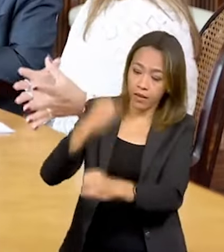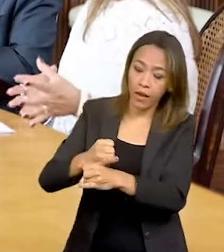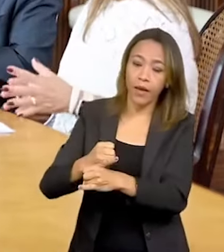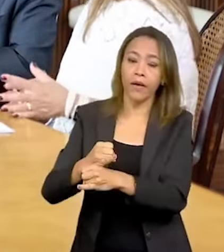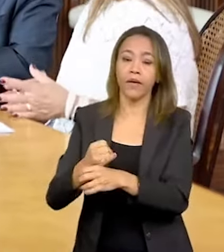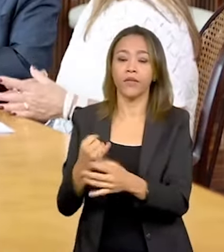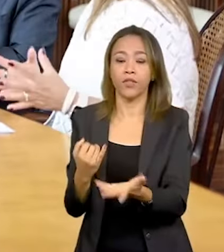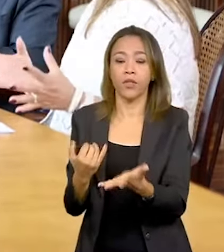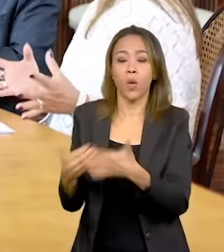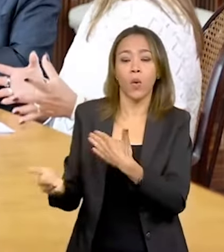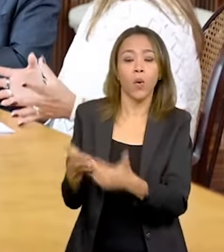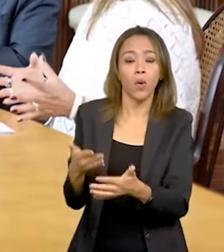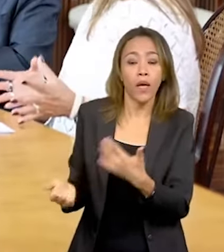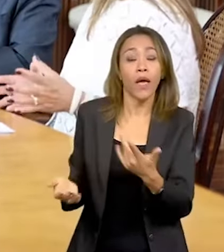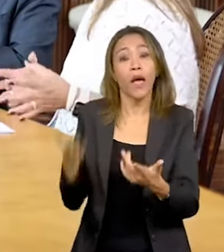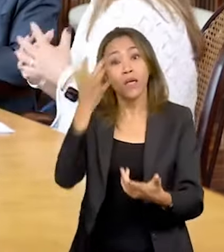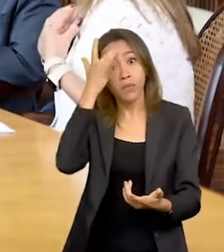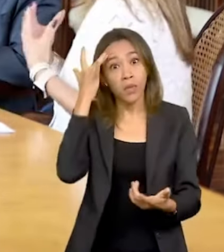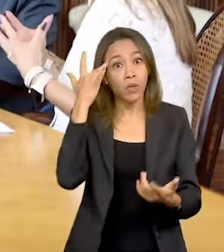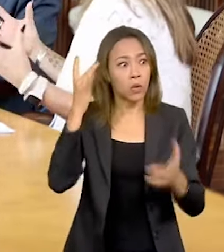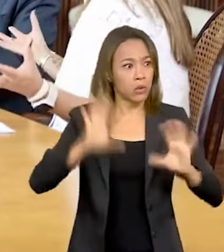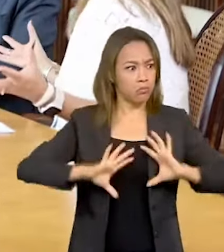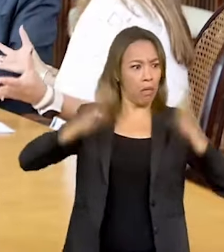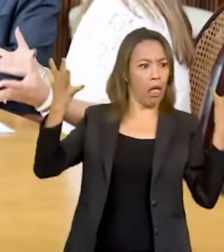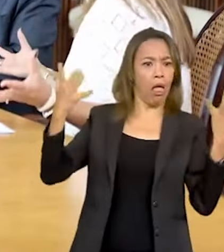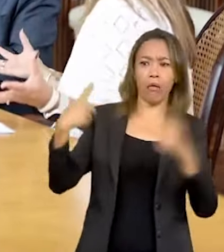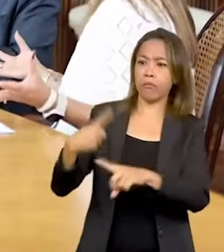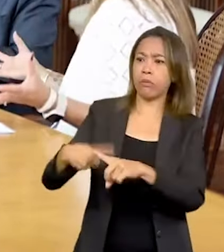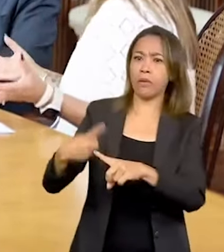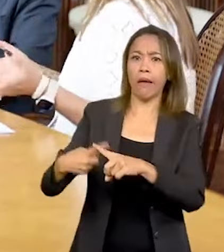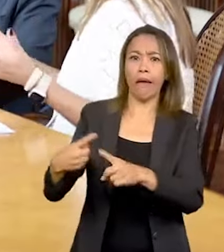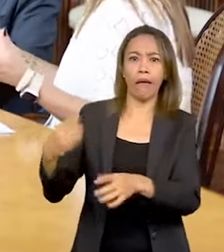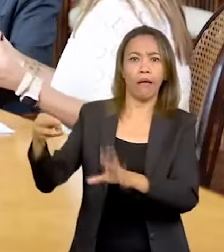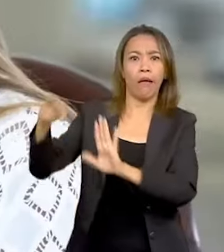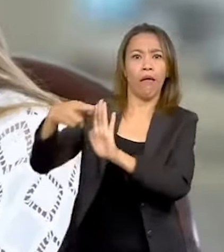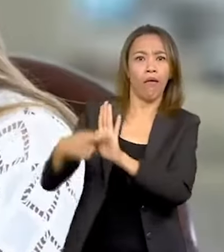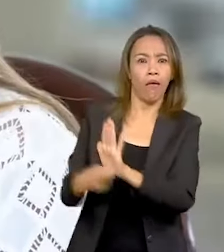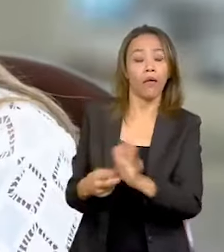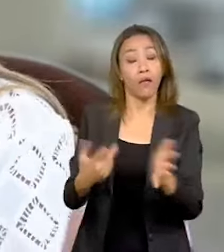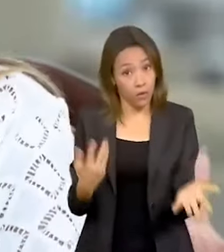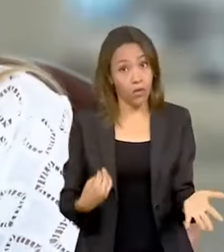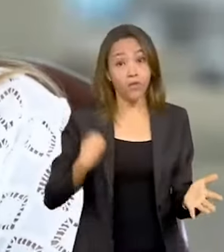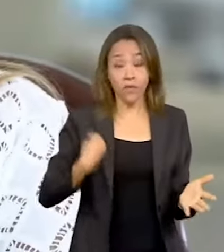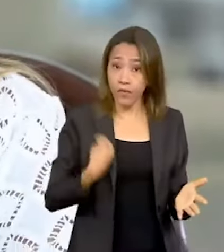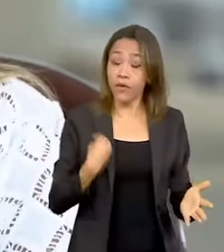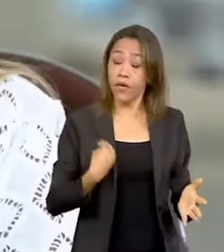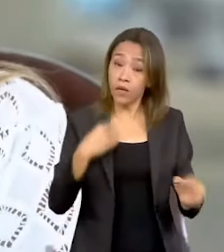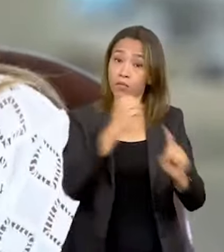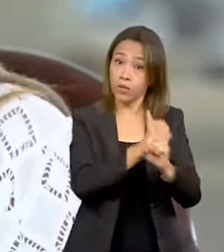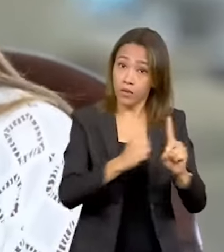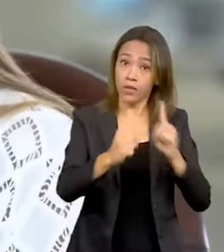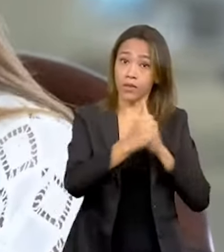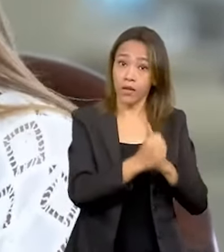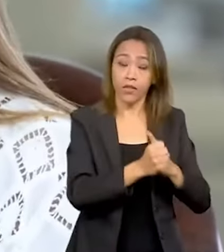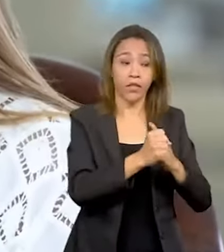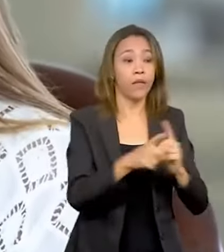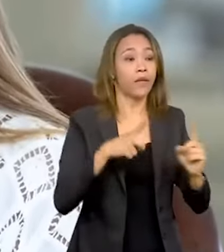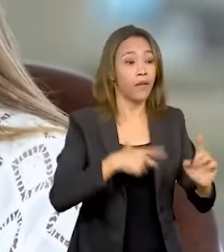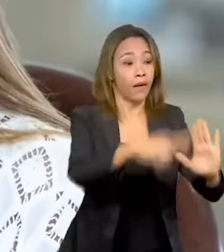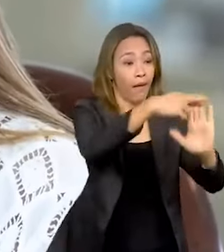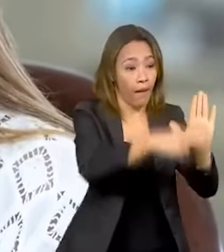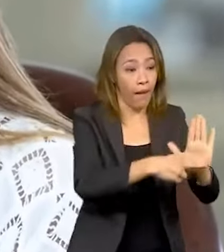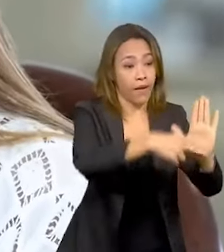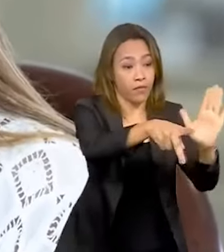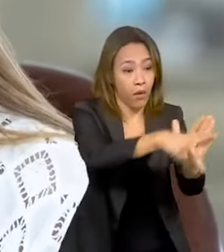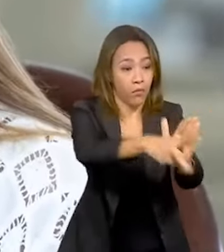né as pessoas reagem por Como regular mas a gente vive numa sociedade toda regulada Por que que esse nicho ficaria